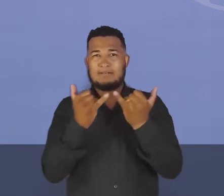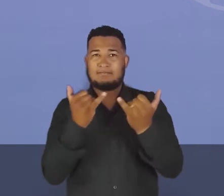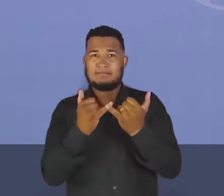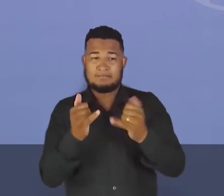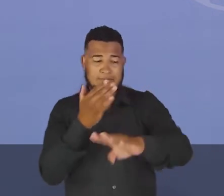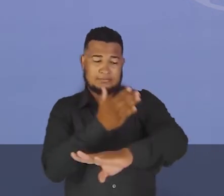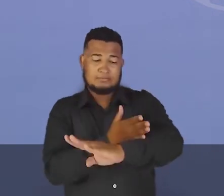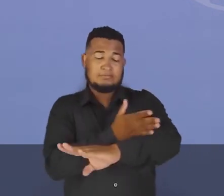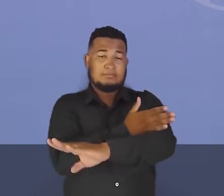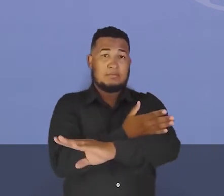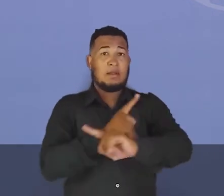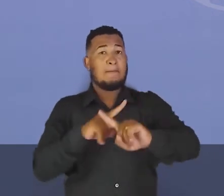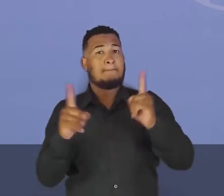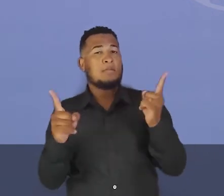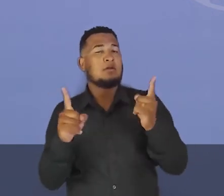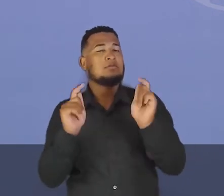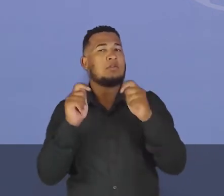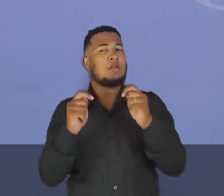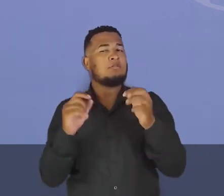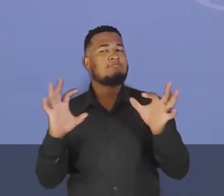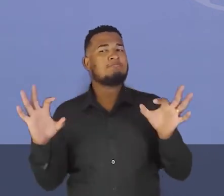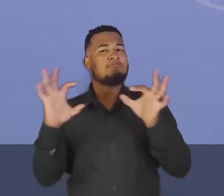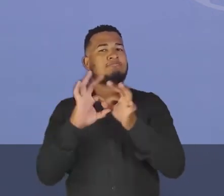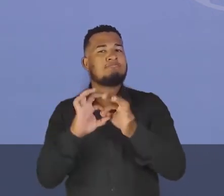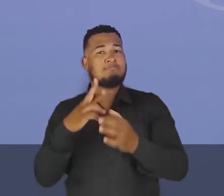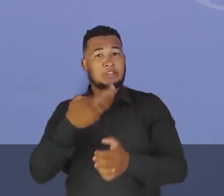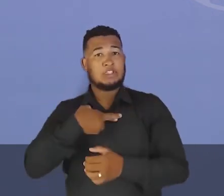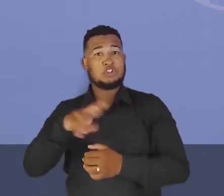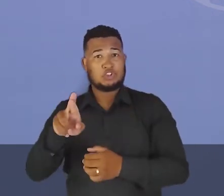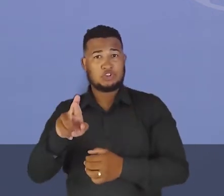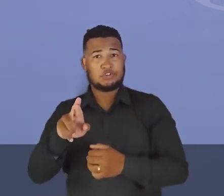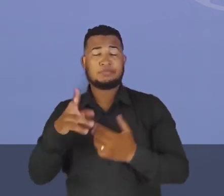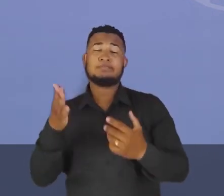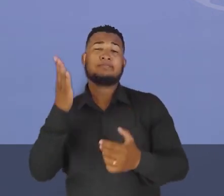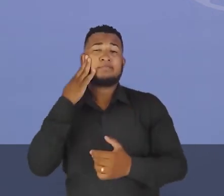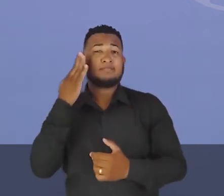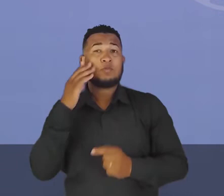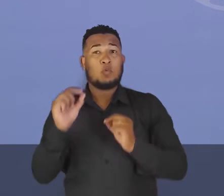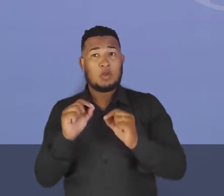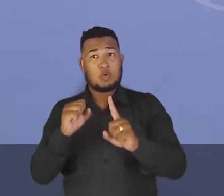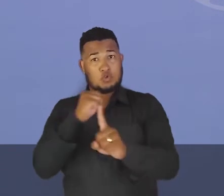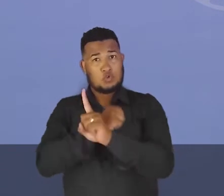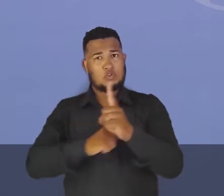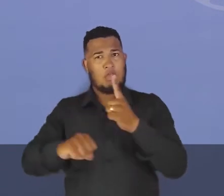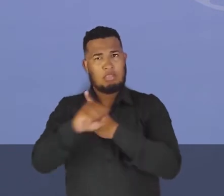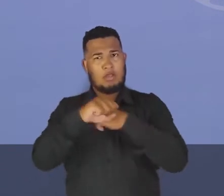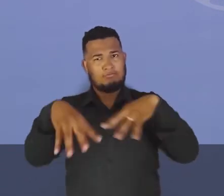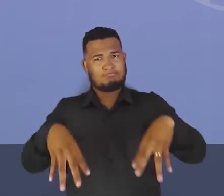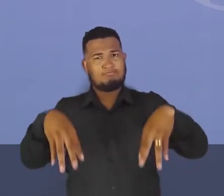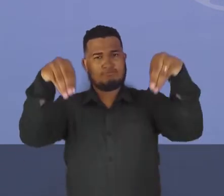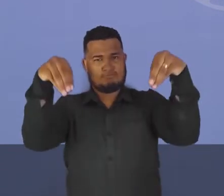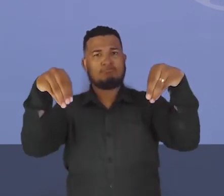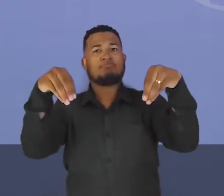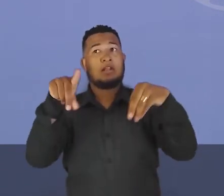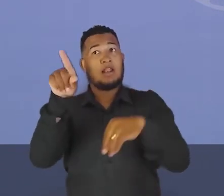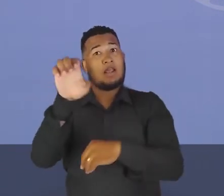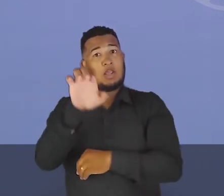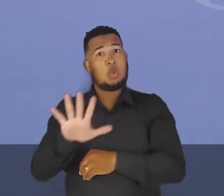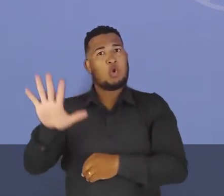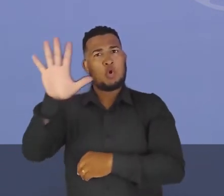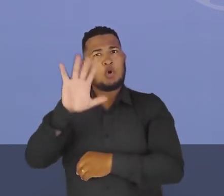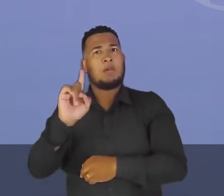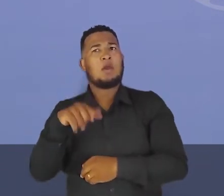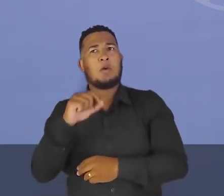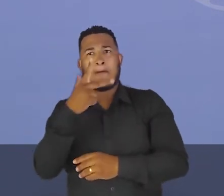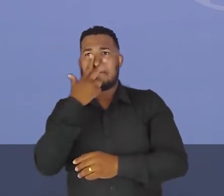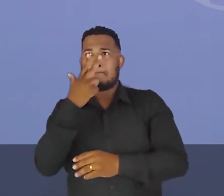uma associação com a questão religiosa. Afinal de contas, a sociedade medieval, a civilização medieval europeia, ela é